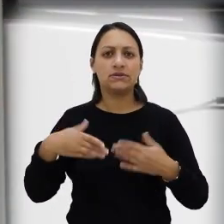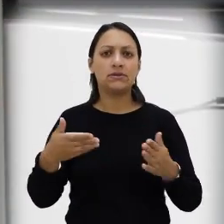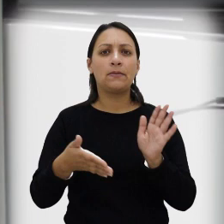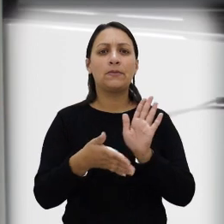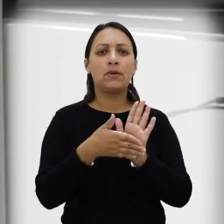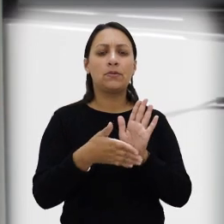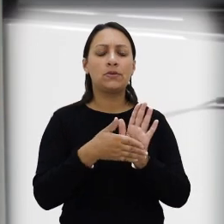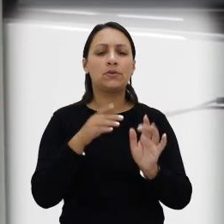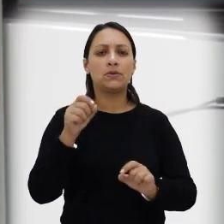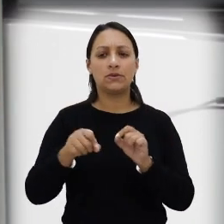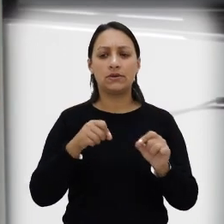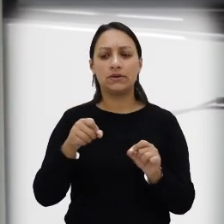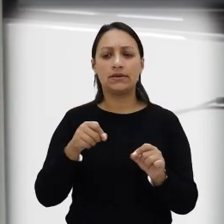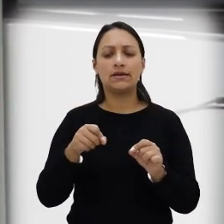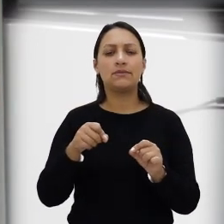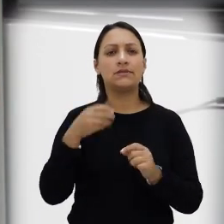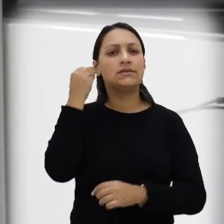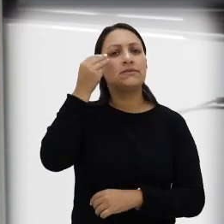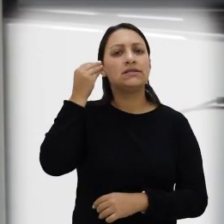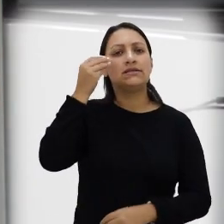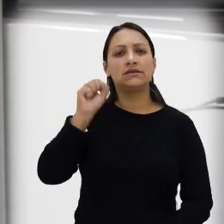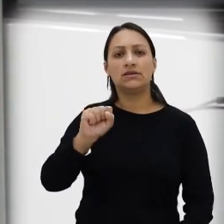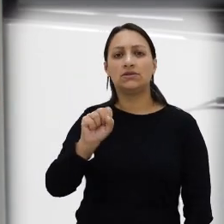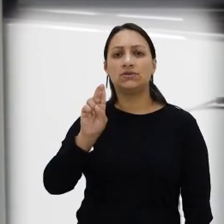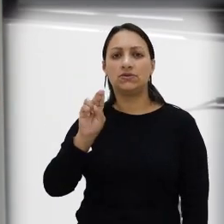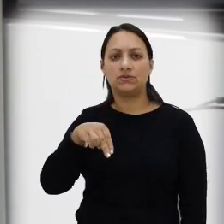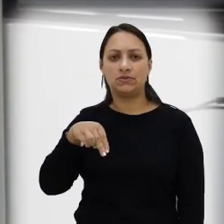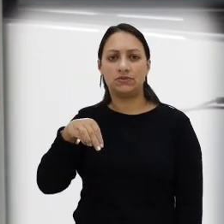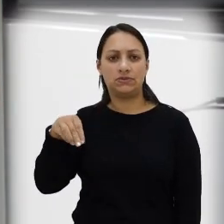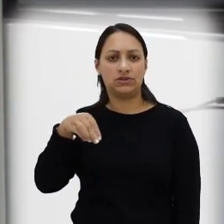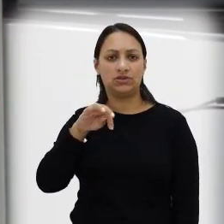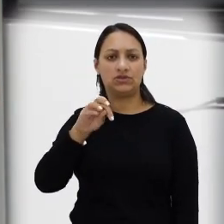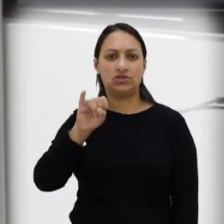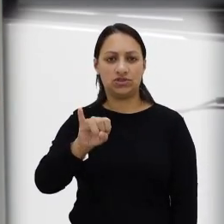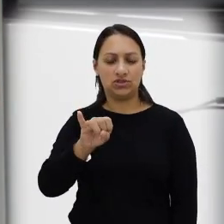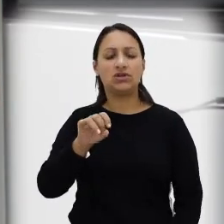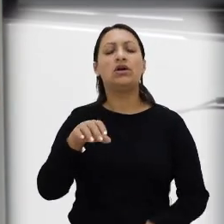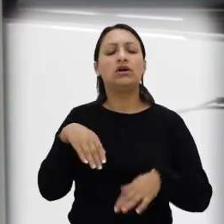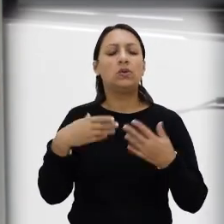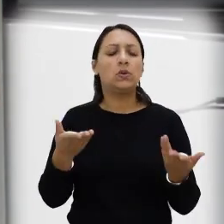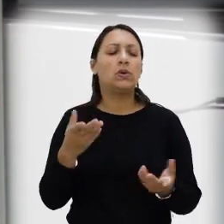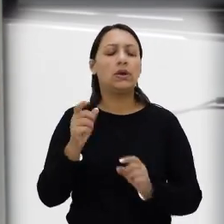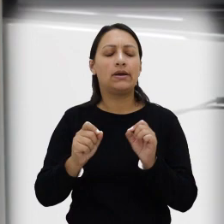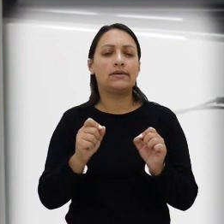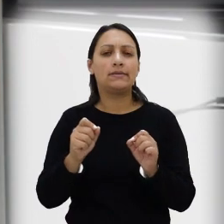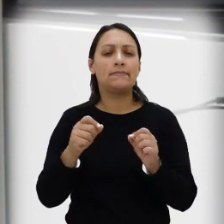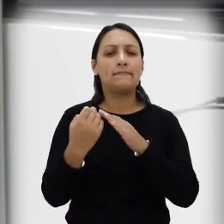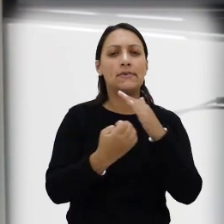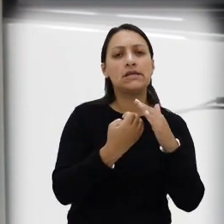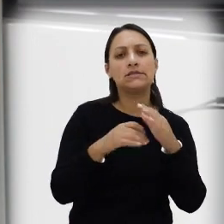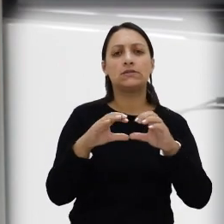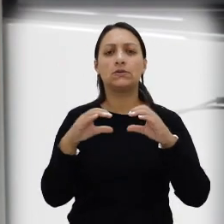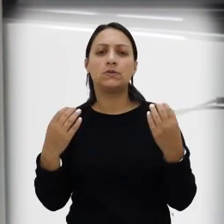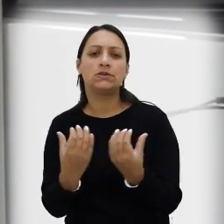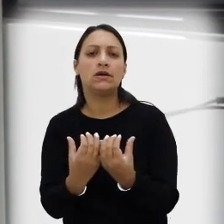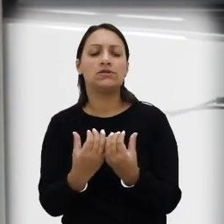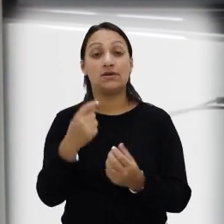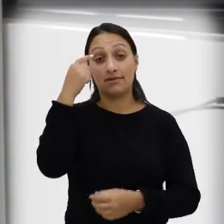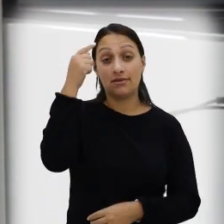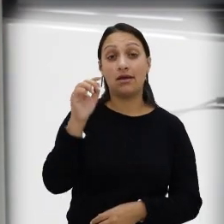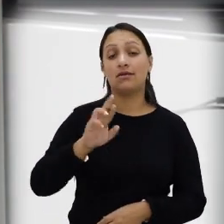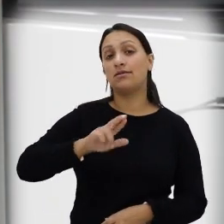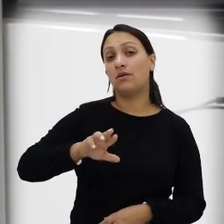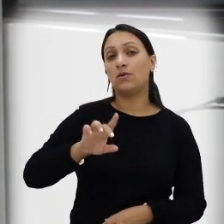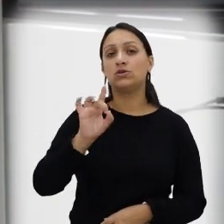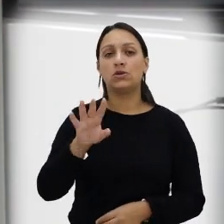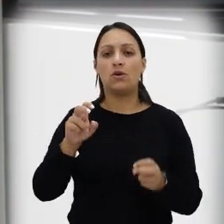uma experiência de summit para essa comunidade, essas empresas, essas startups. E a ideia é não só fazer uma